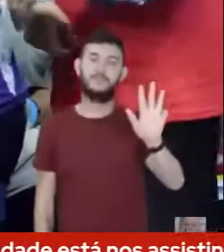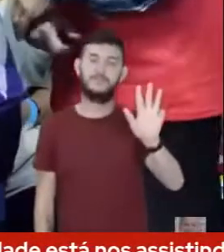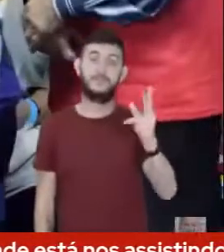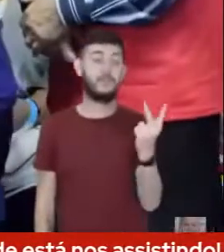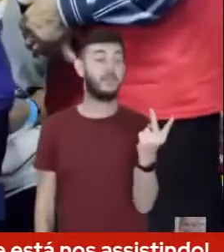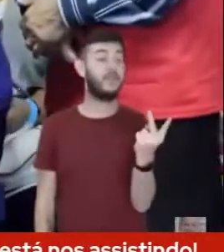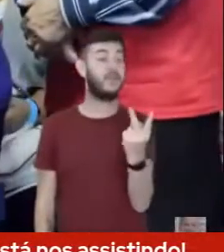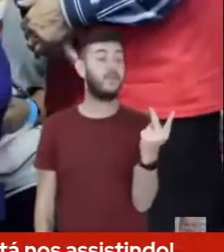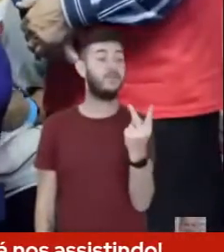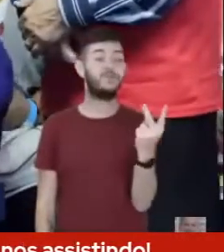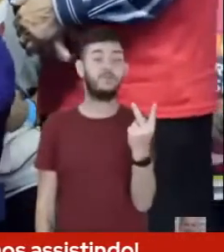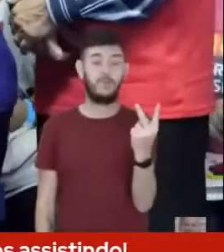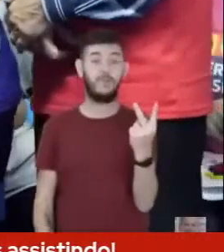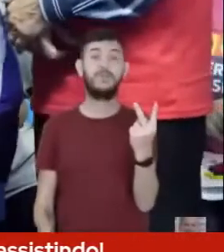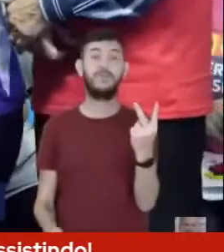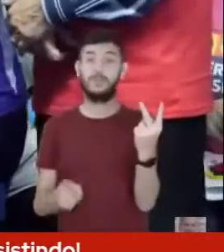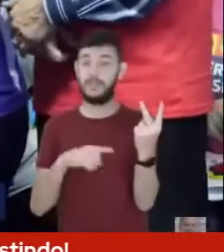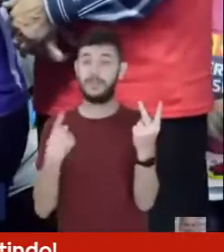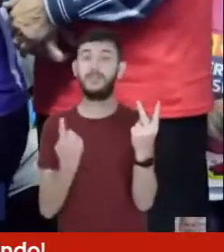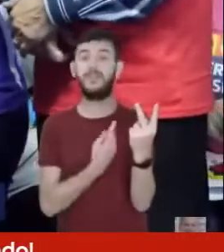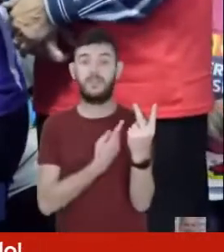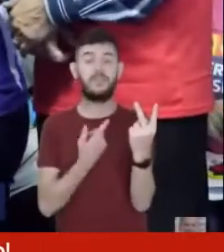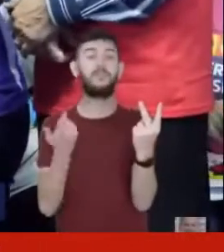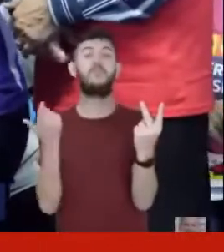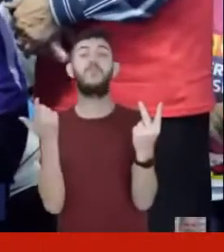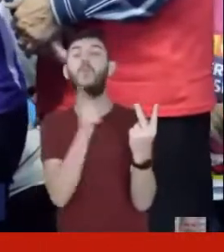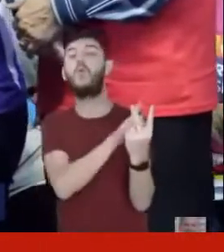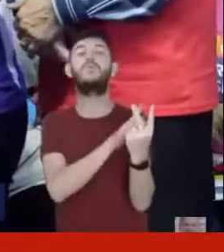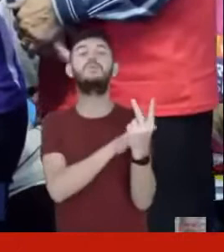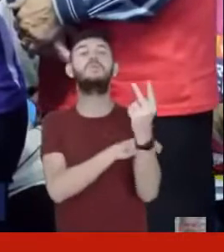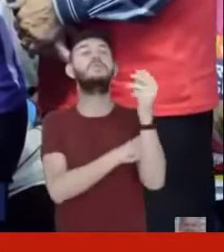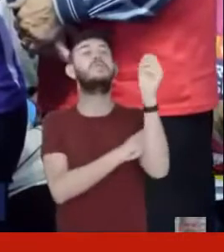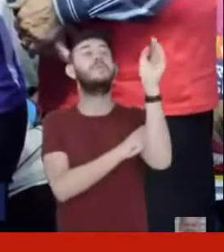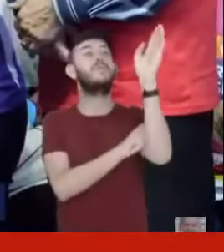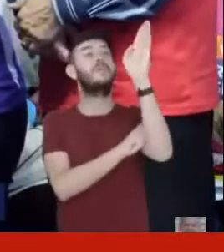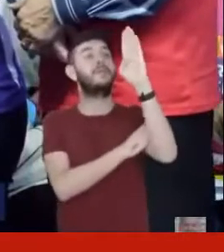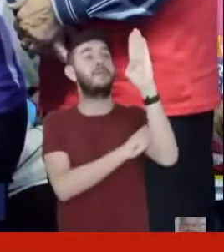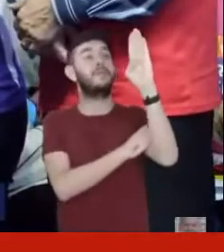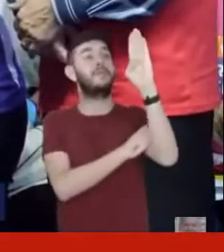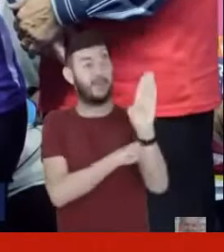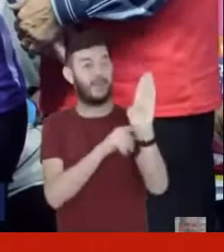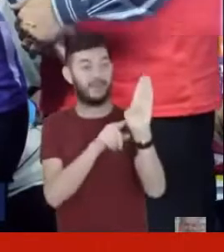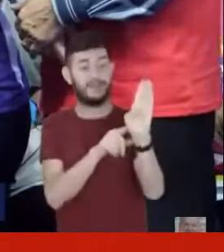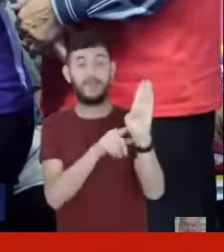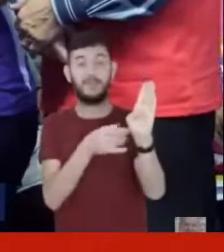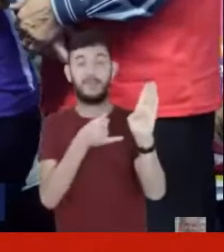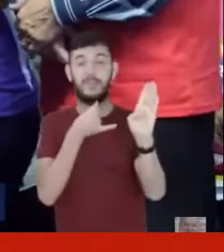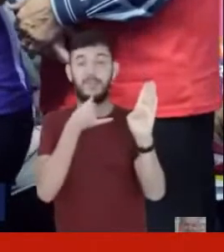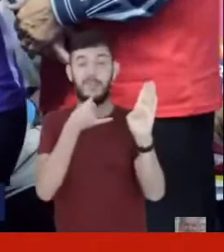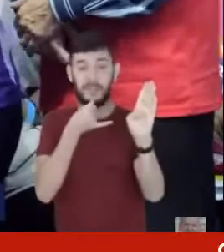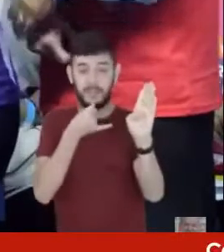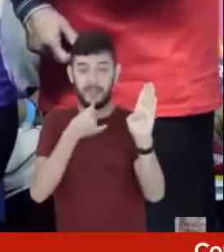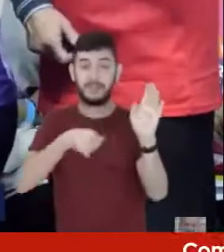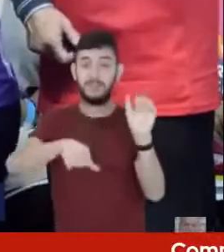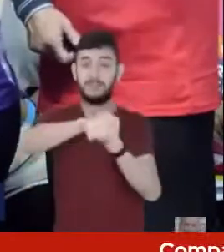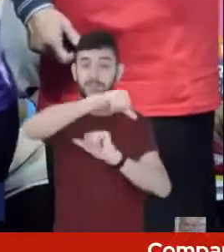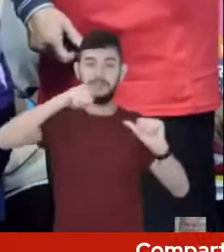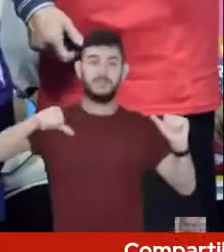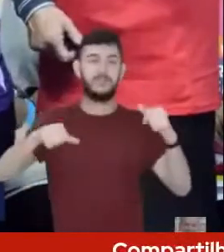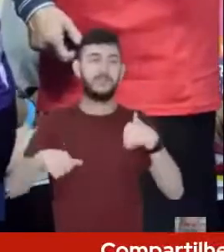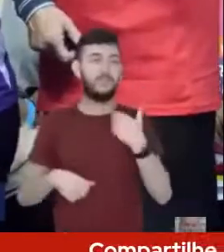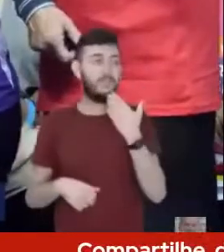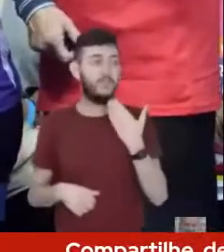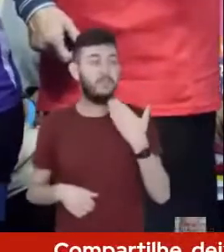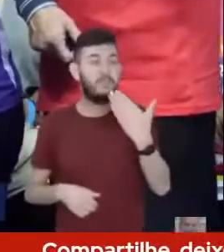virar este cenário triste que nós vivemos. Queria pedir aqui a todos os